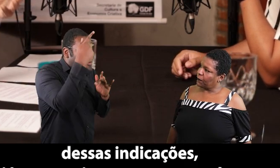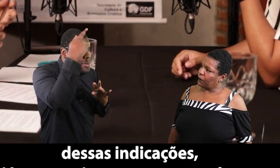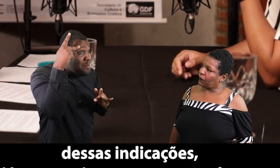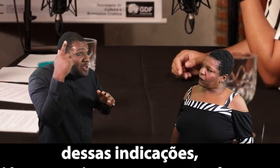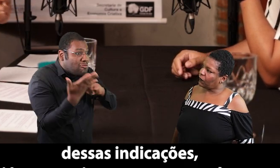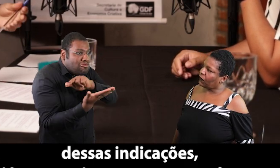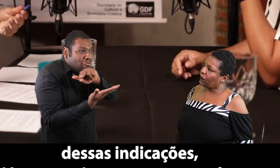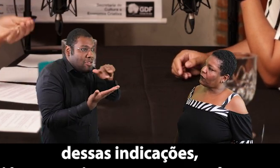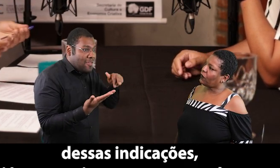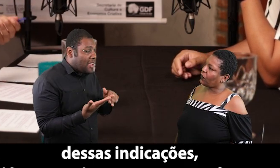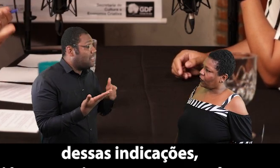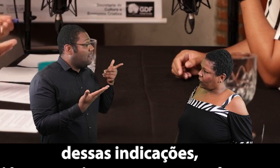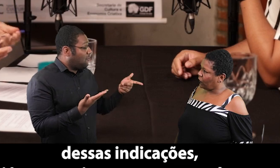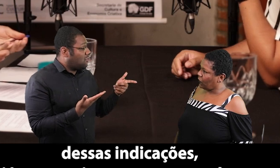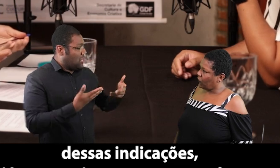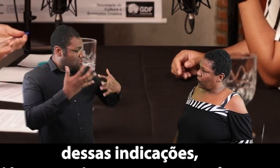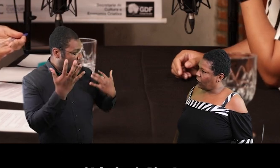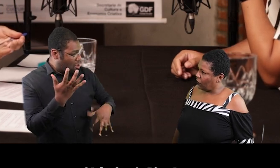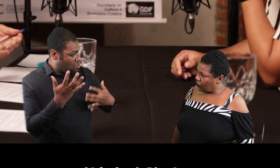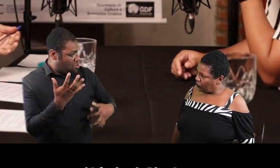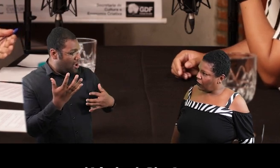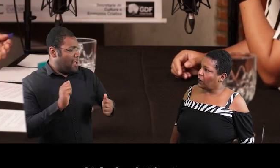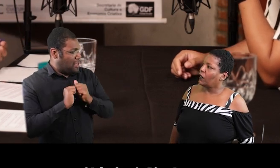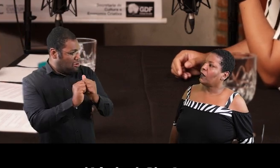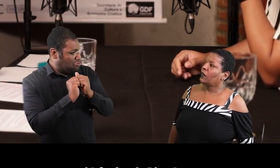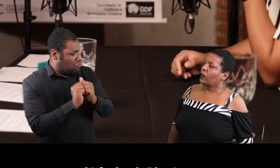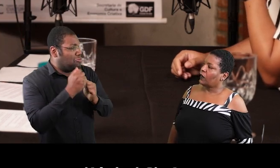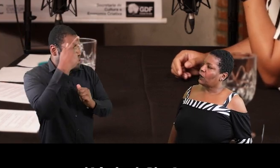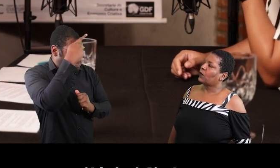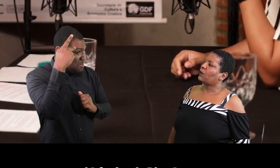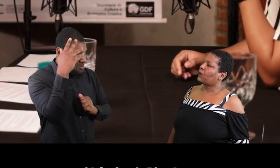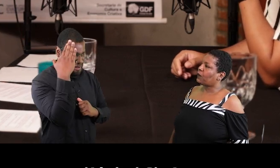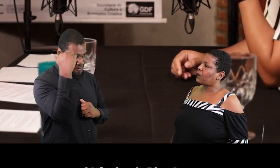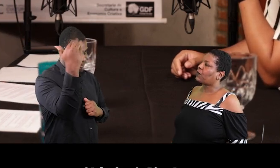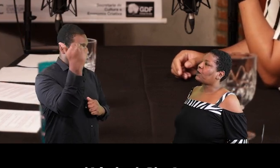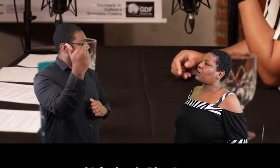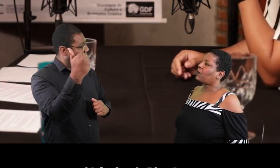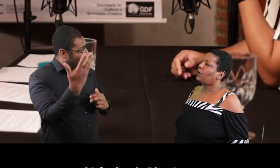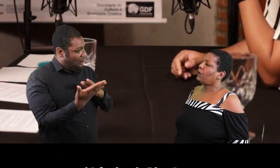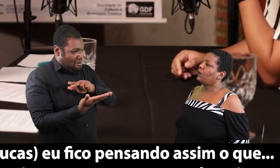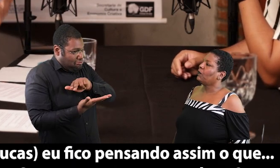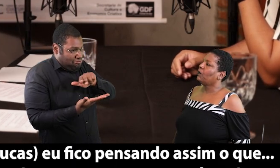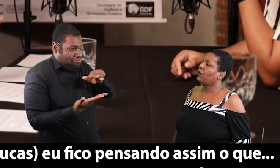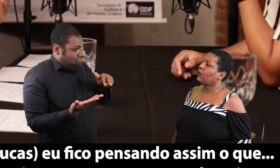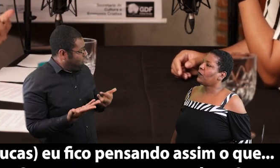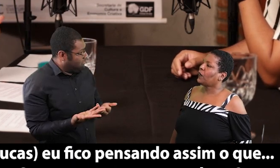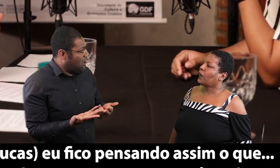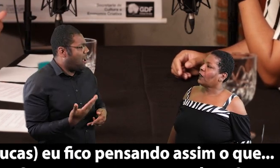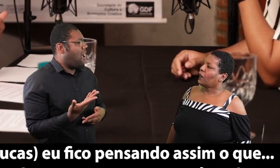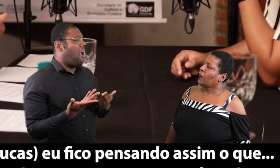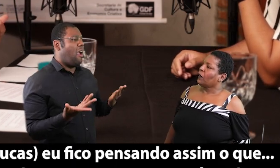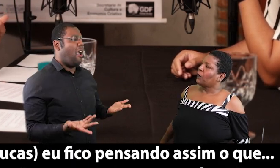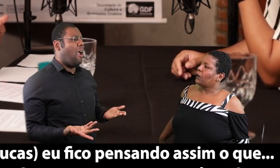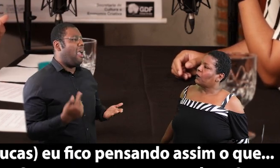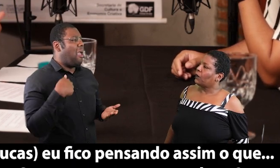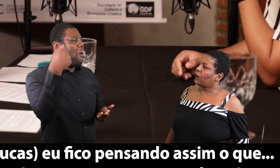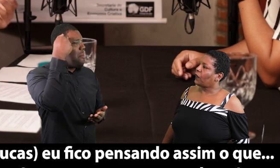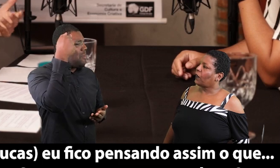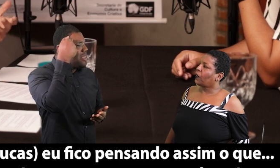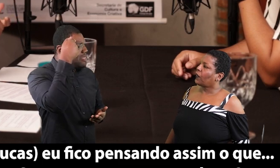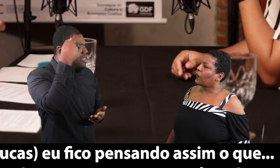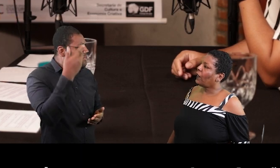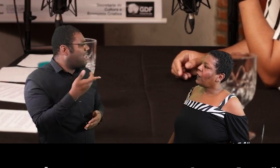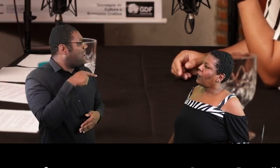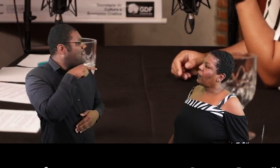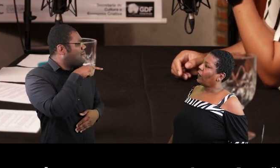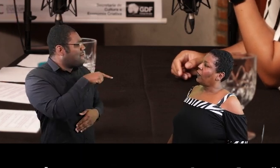você já conseguiu tocar com grandes nomes, Sim. né? Eu fico pensando assim, o que se passa na sua